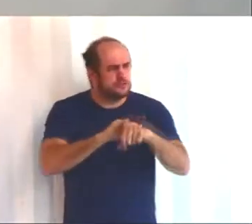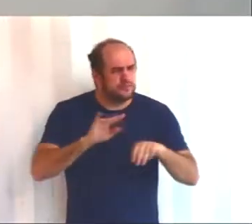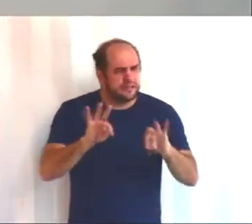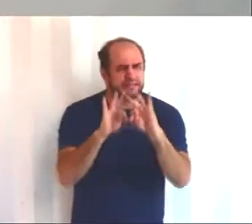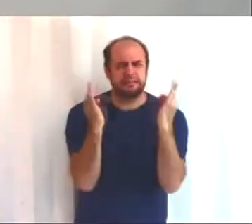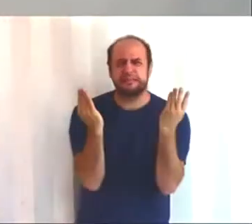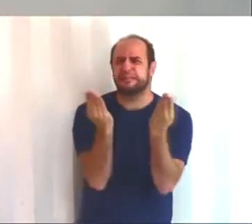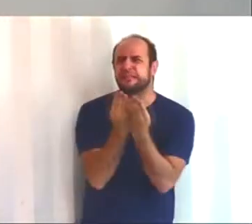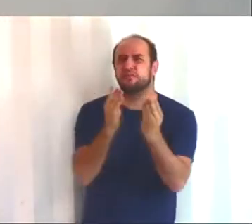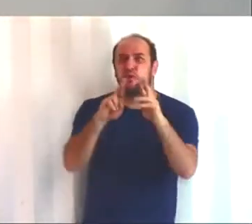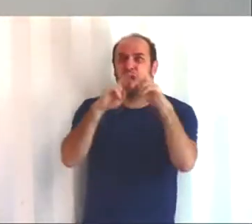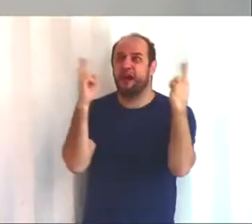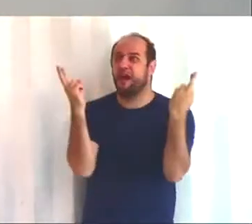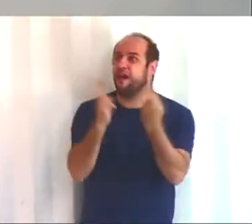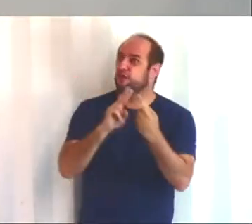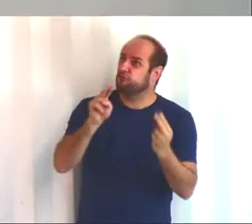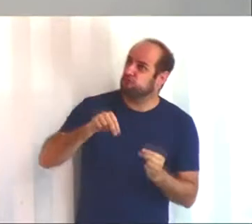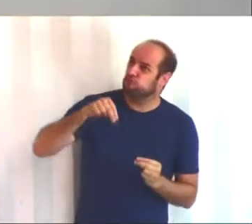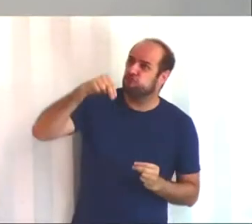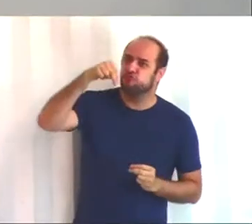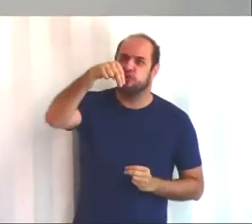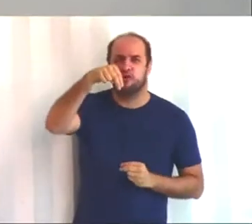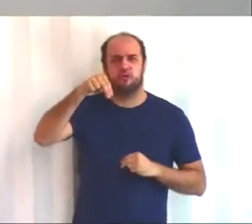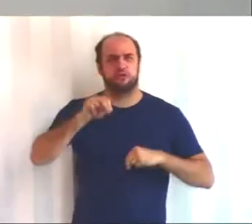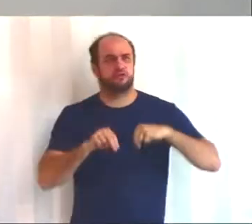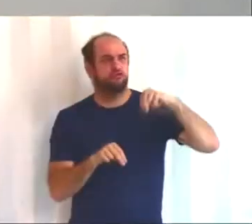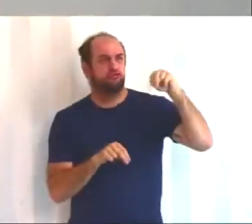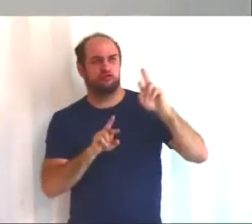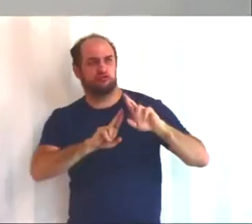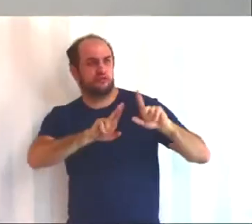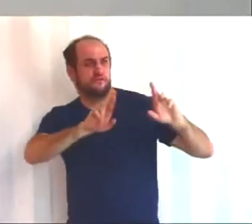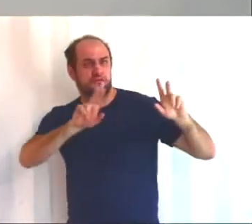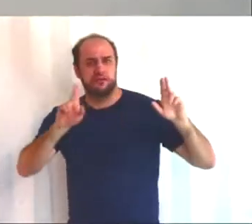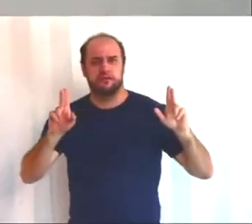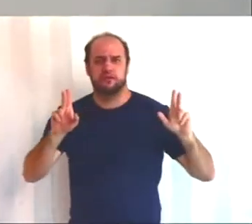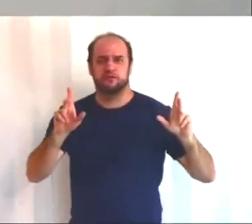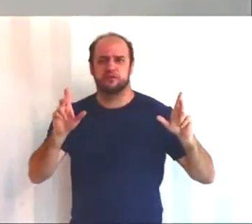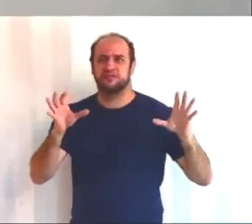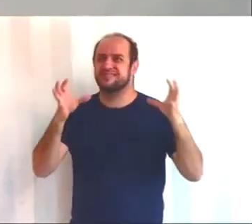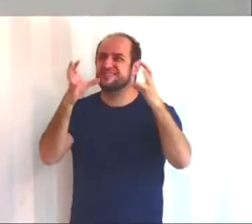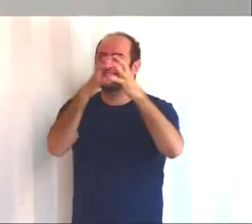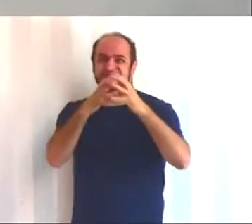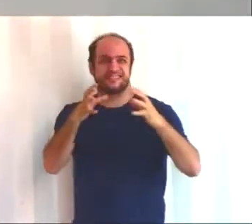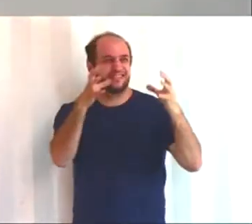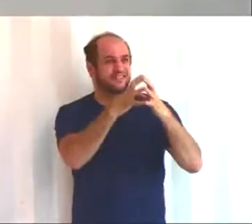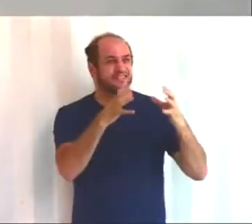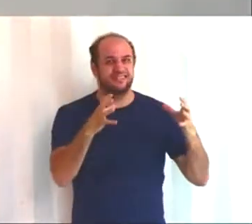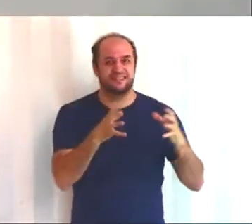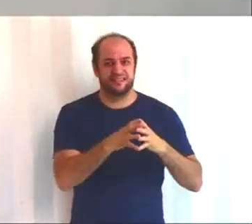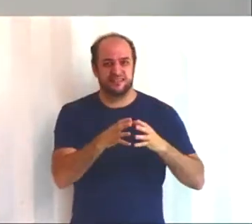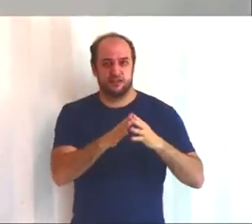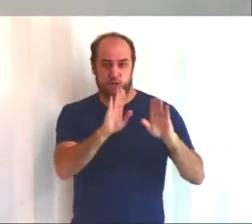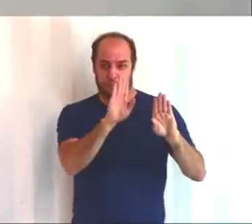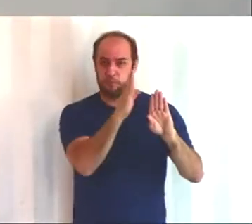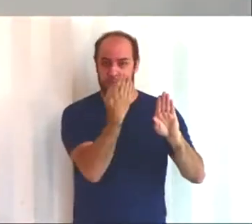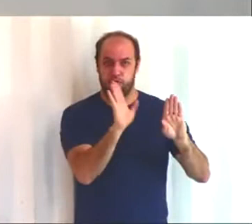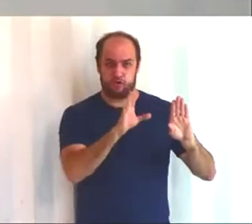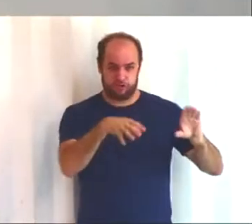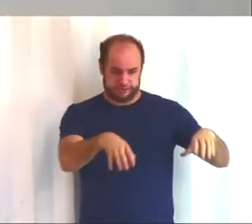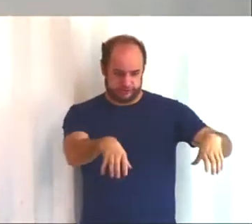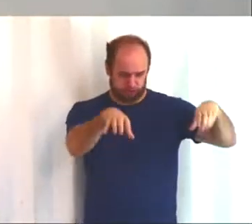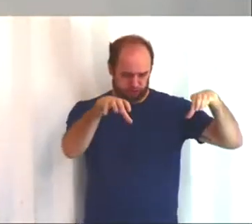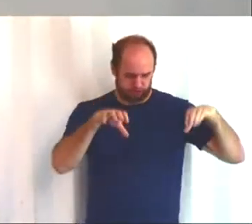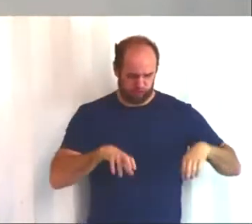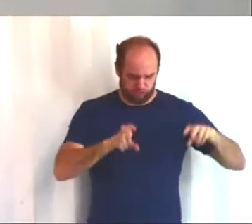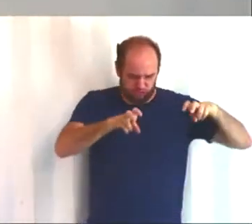do norte, diz o Senhor, e virão cada reino porá o seu trono à entrada das portas de Jerusalém,